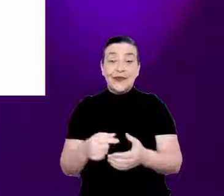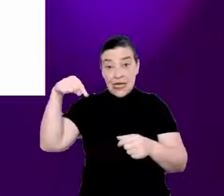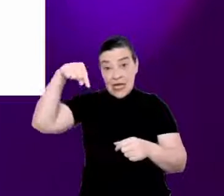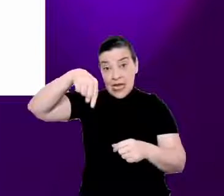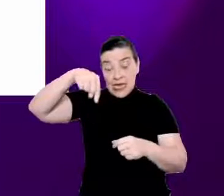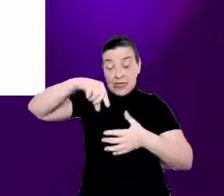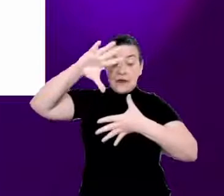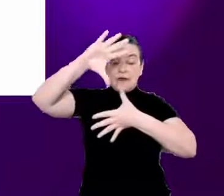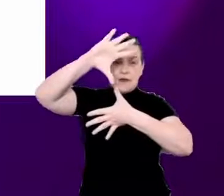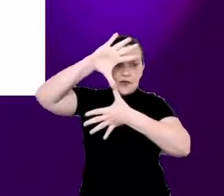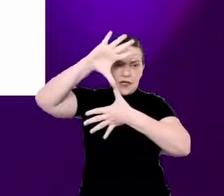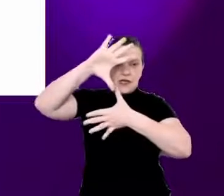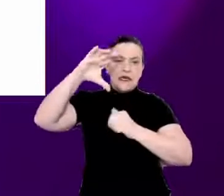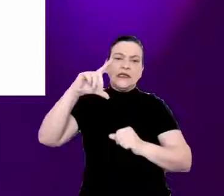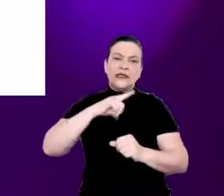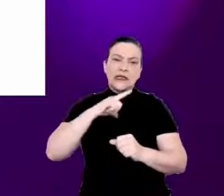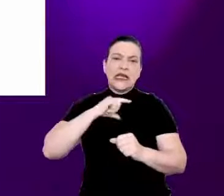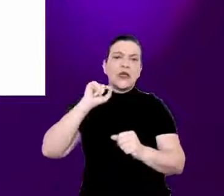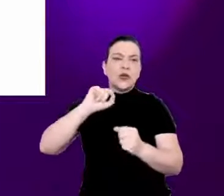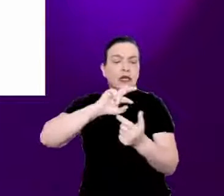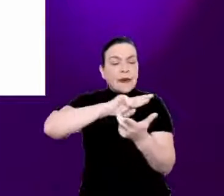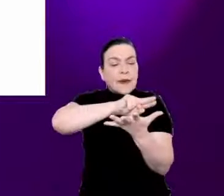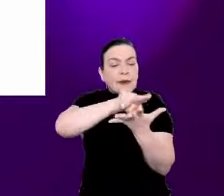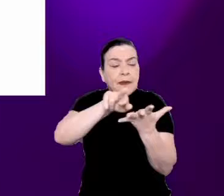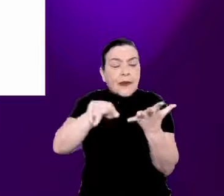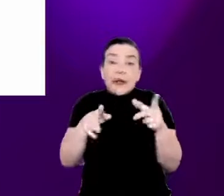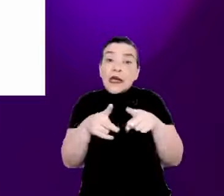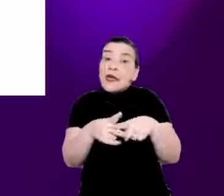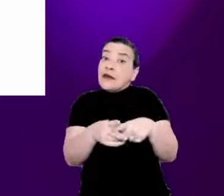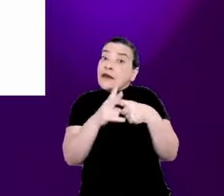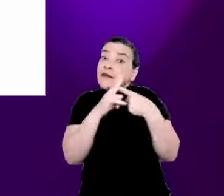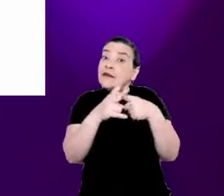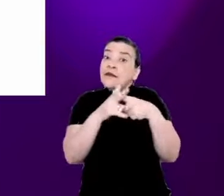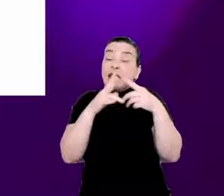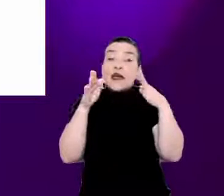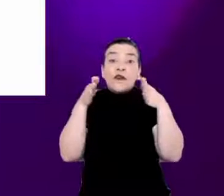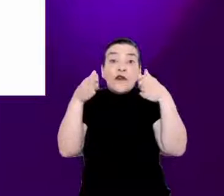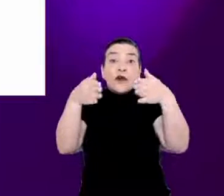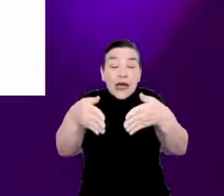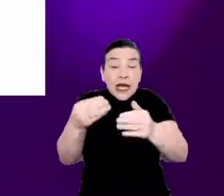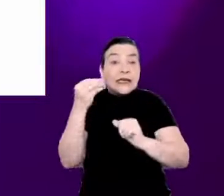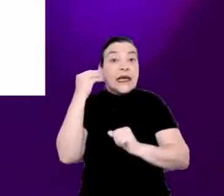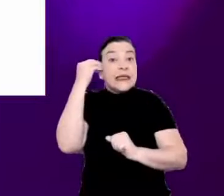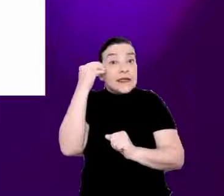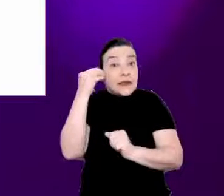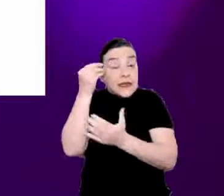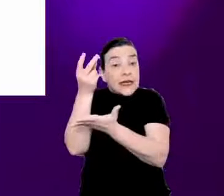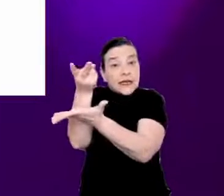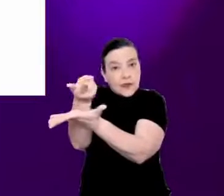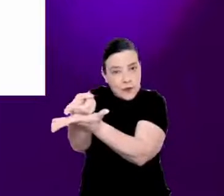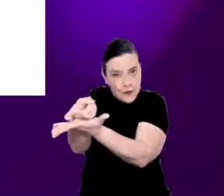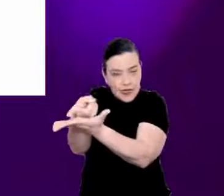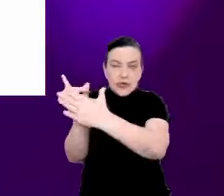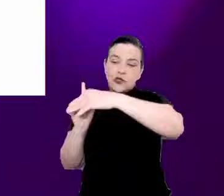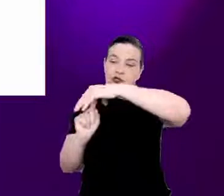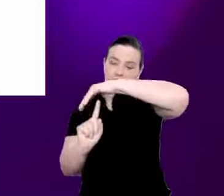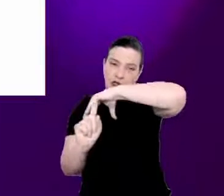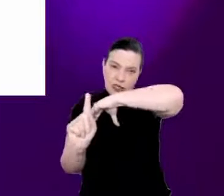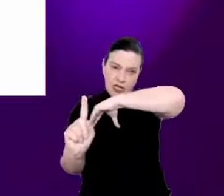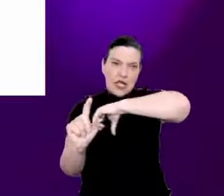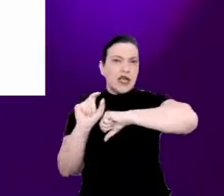Américas, nós temos diferentes ferramentas voltadas para a experiência dos nossos clientes. Nós medimos